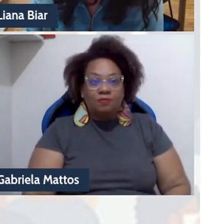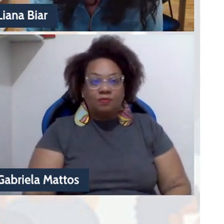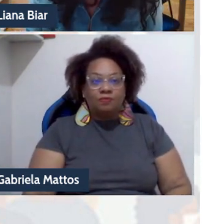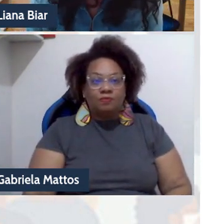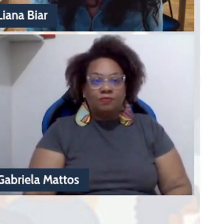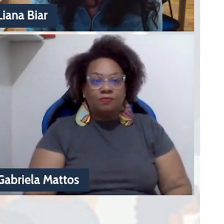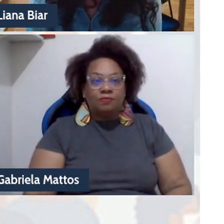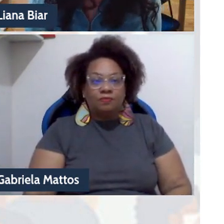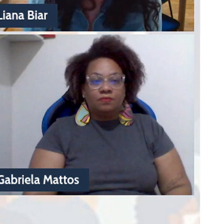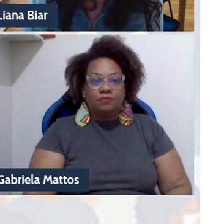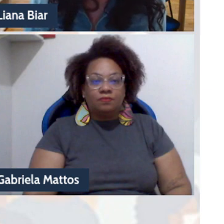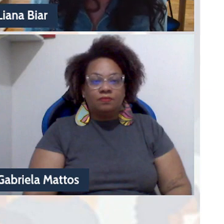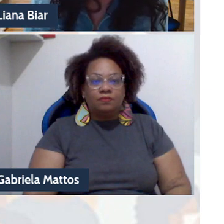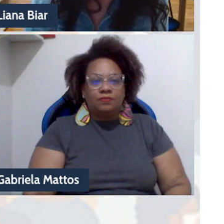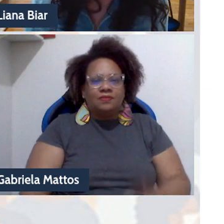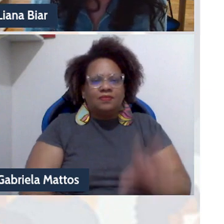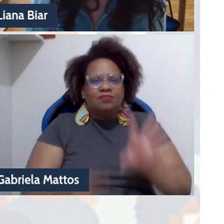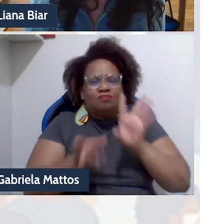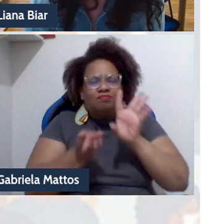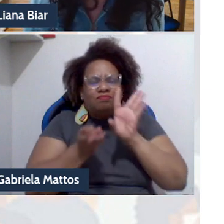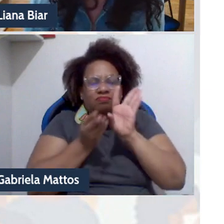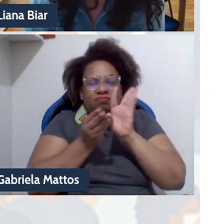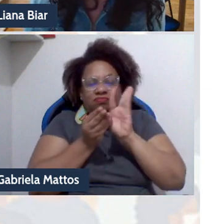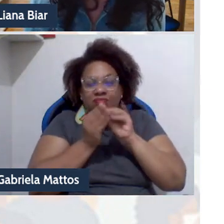Fazer um brevíssimo comentário